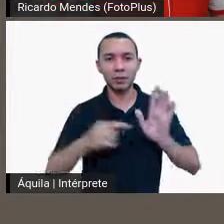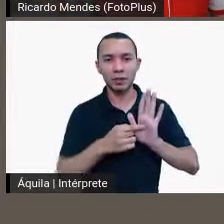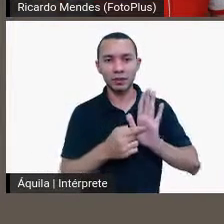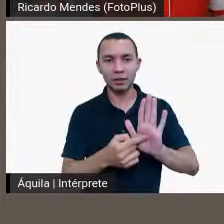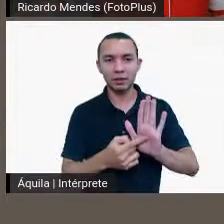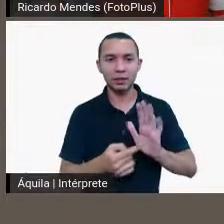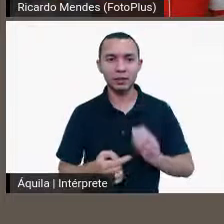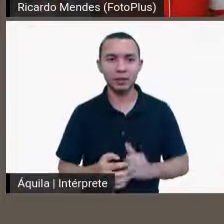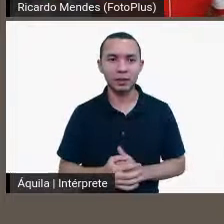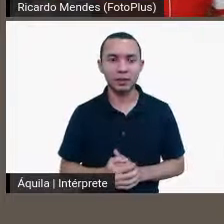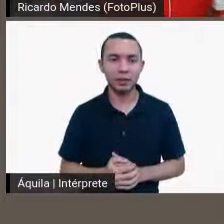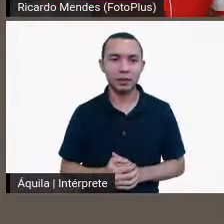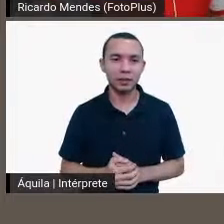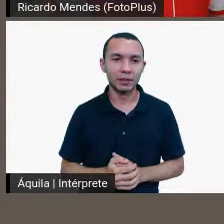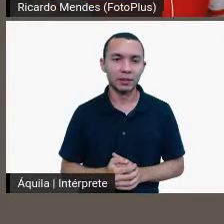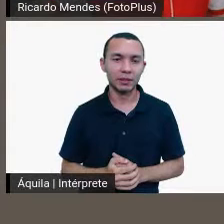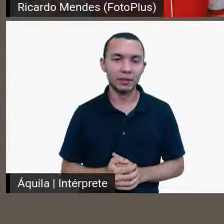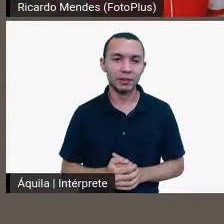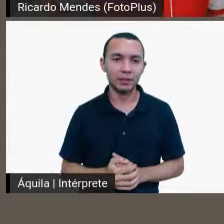Aqui.